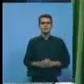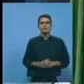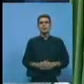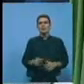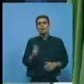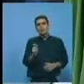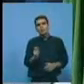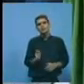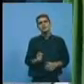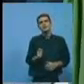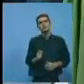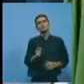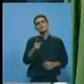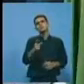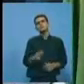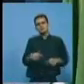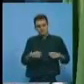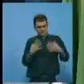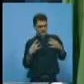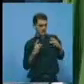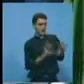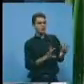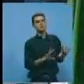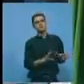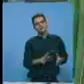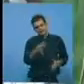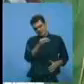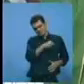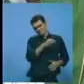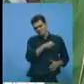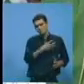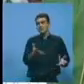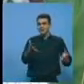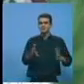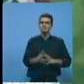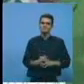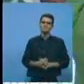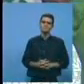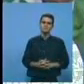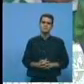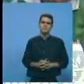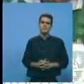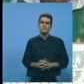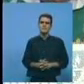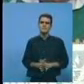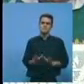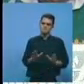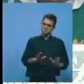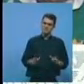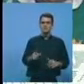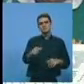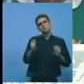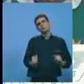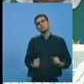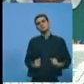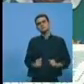Jesus está vendo o nosso coração, Deus nos conhece. A gente pode até conseguir enganar as pessoas,